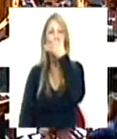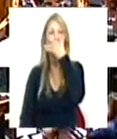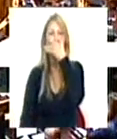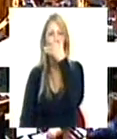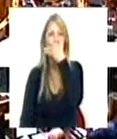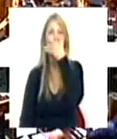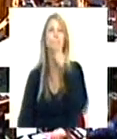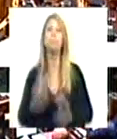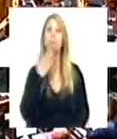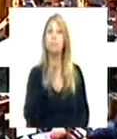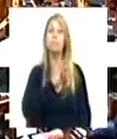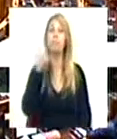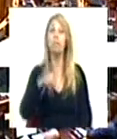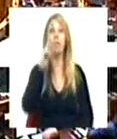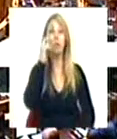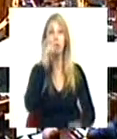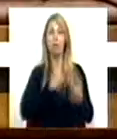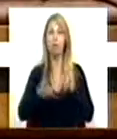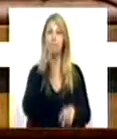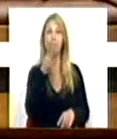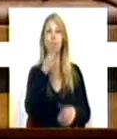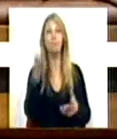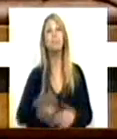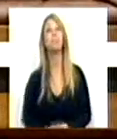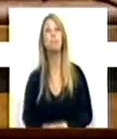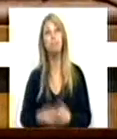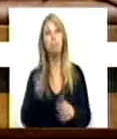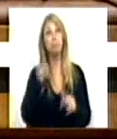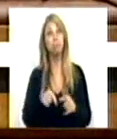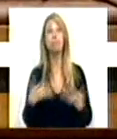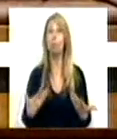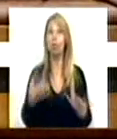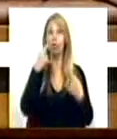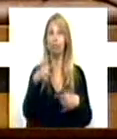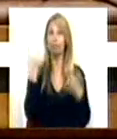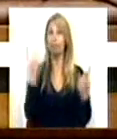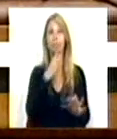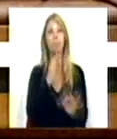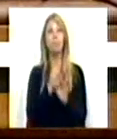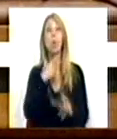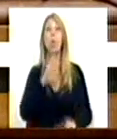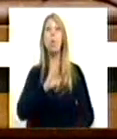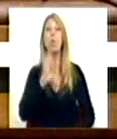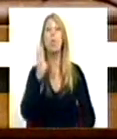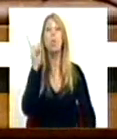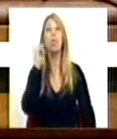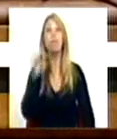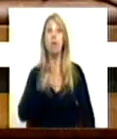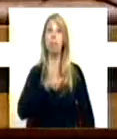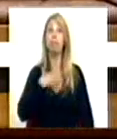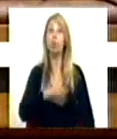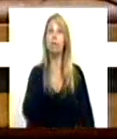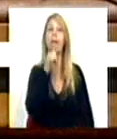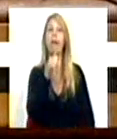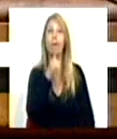Muito obrigada, Sr. Presidente, senhoras e senhores deputados. Assinala-se hoje o Dia Mundial da Água e os Verdes gostariam